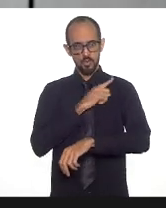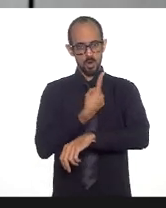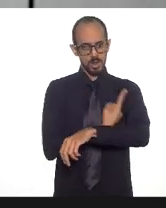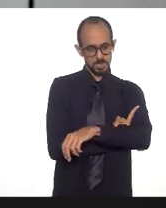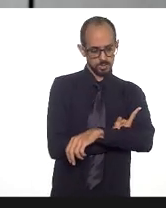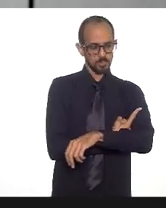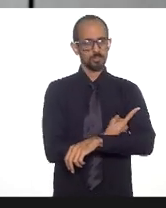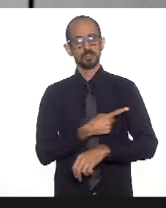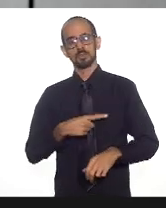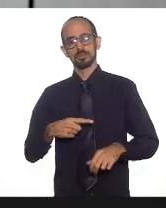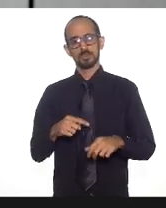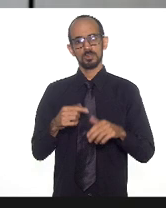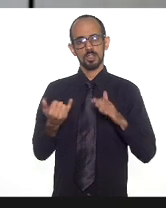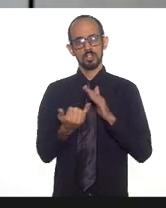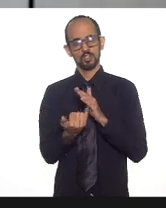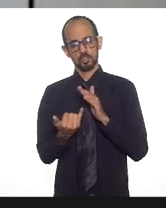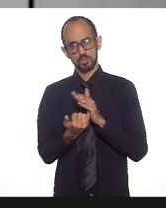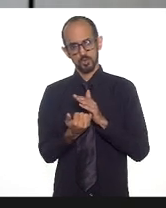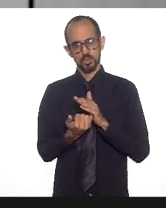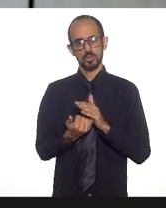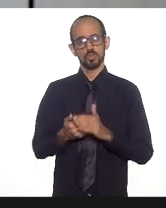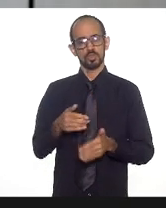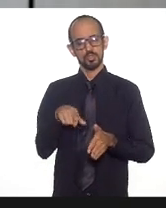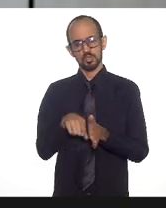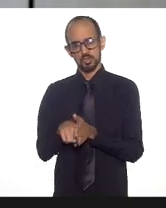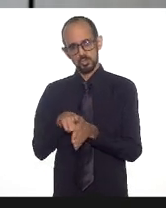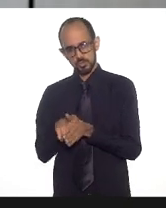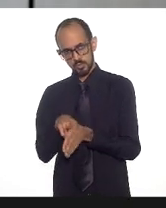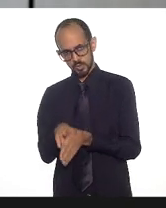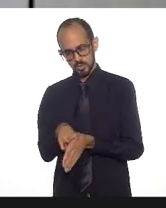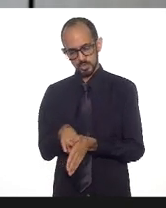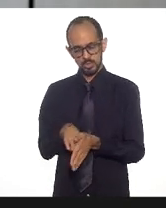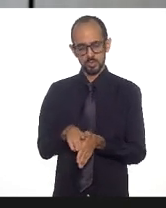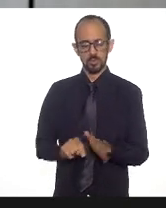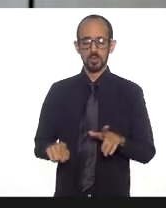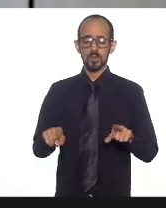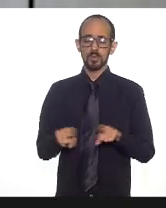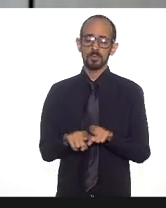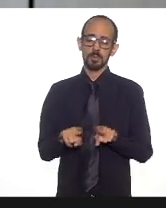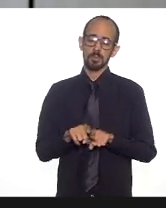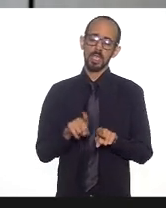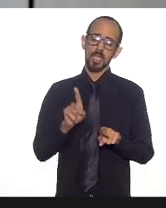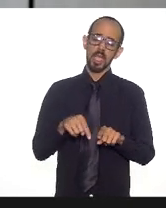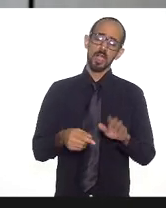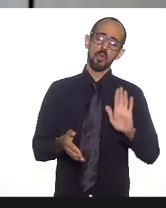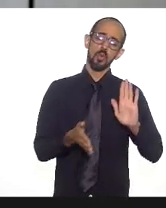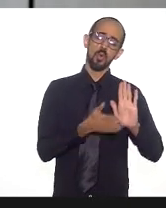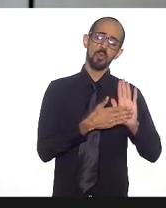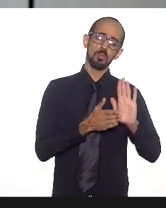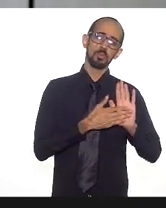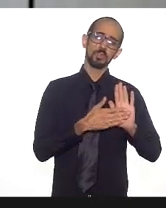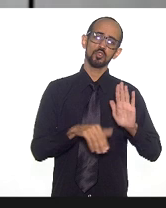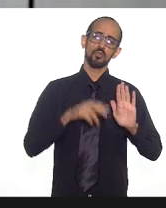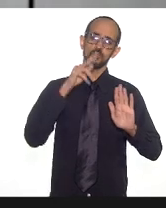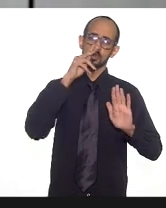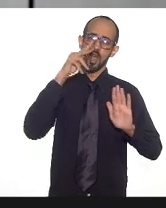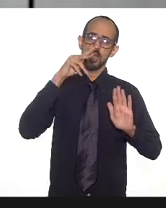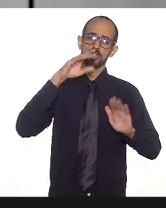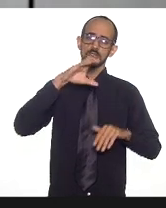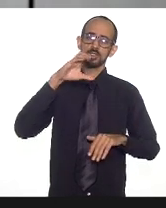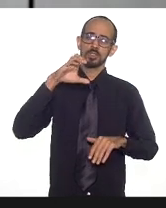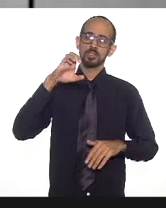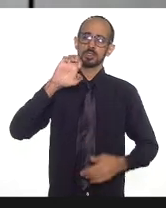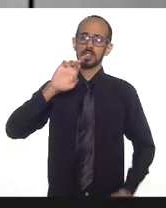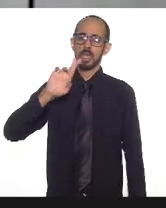instituições educacionais e de pesquisa públicos, e é um compromisso muito forte com a CCERJ. E